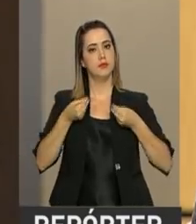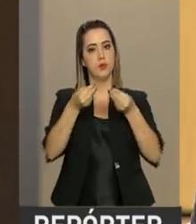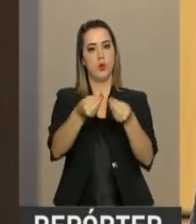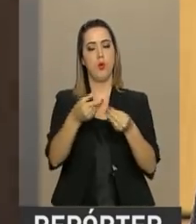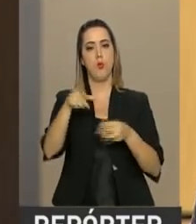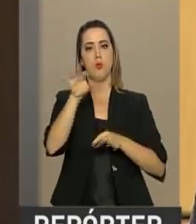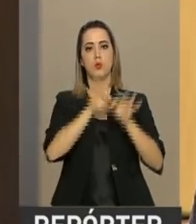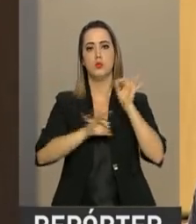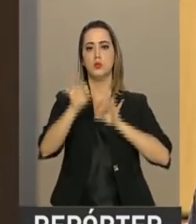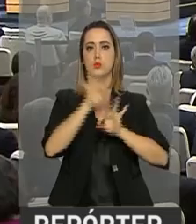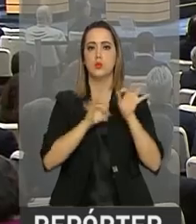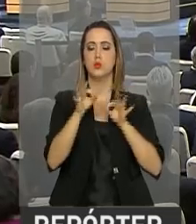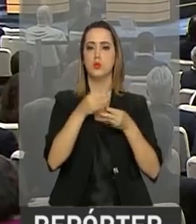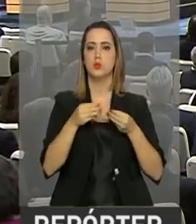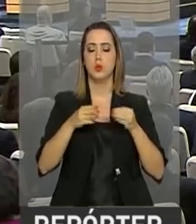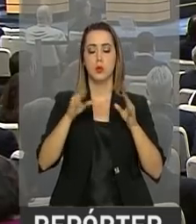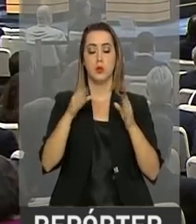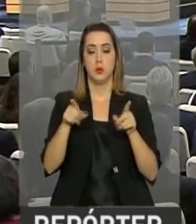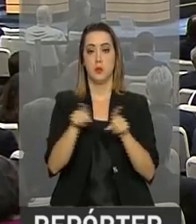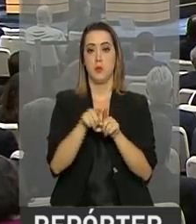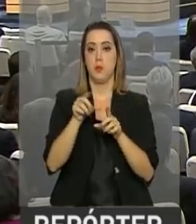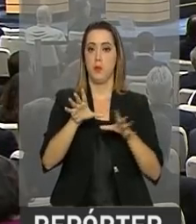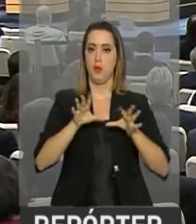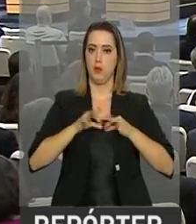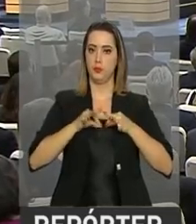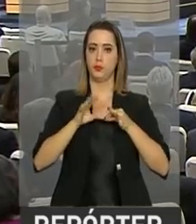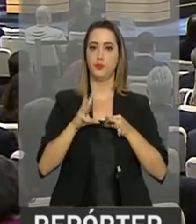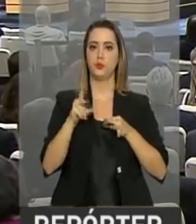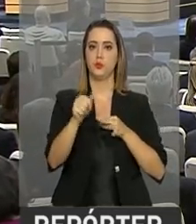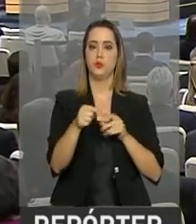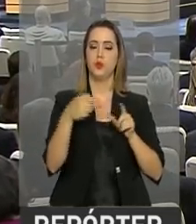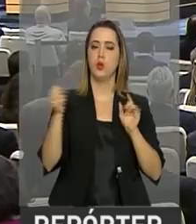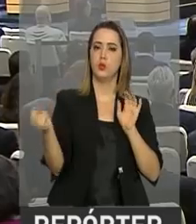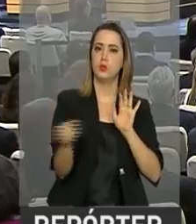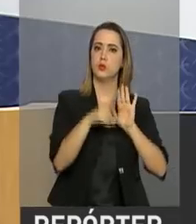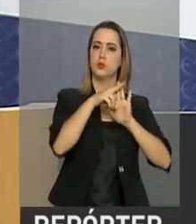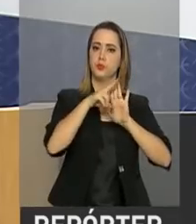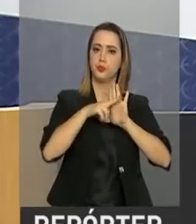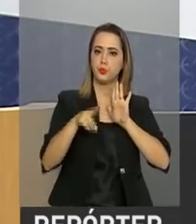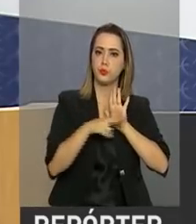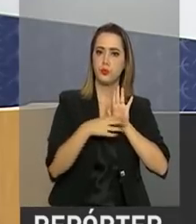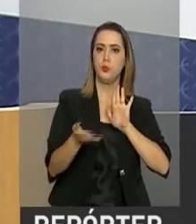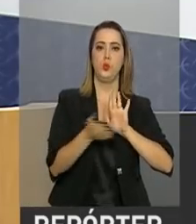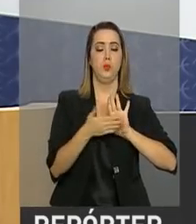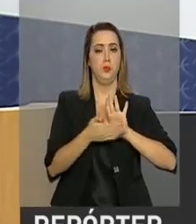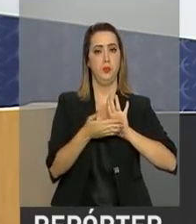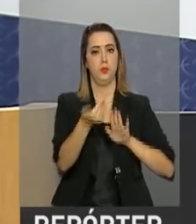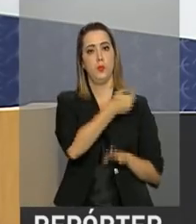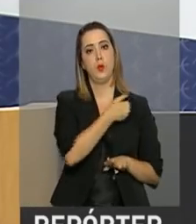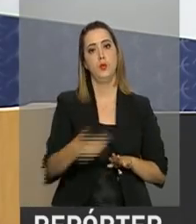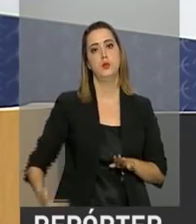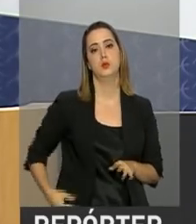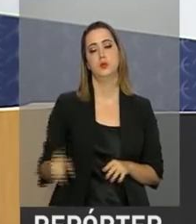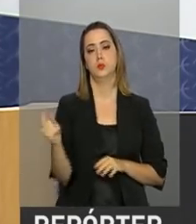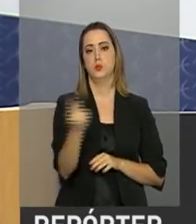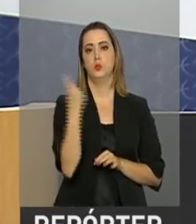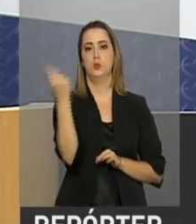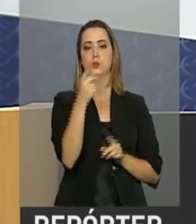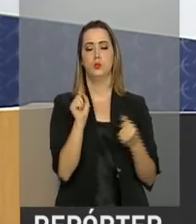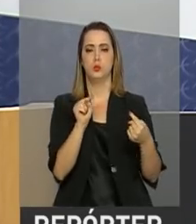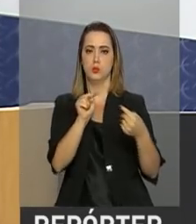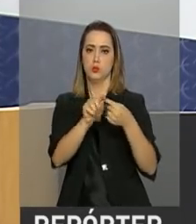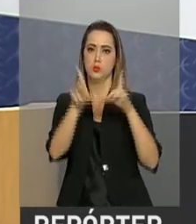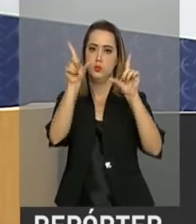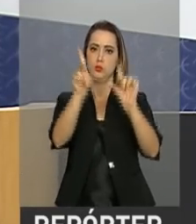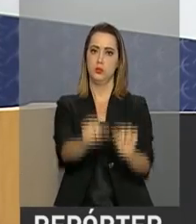Judiciário do trabalho temer afirmou que todas as reformas que estão sendo propostas pelo governo tem um único objetivo